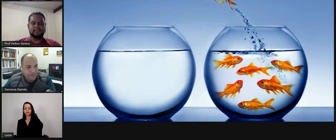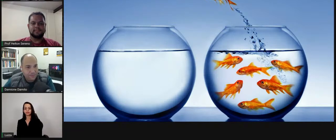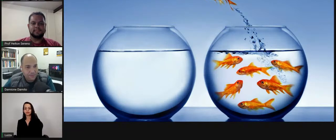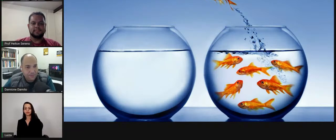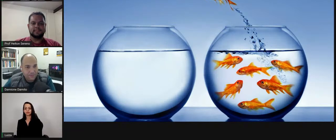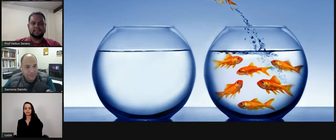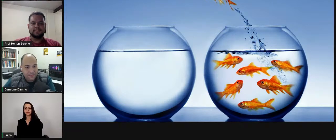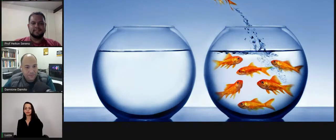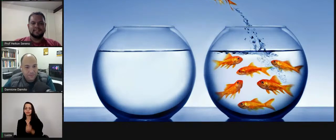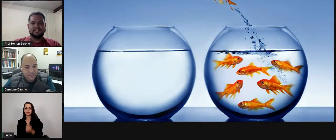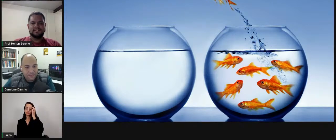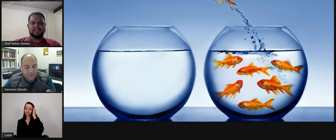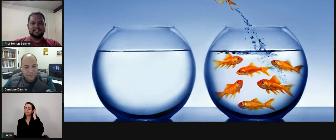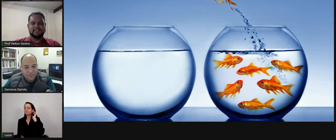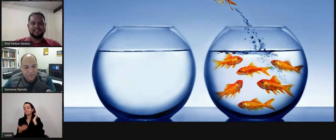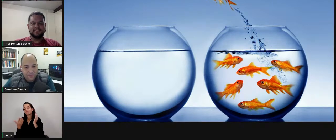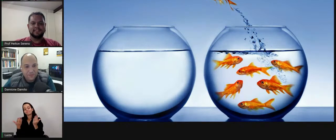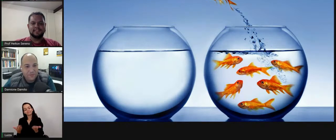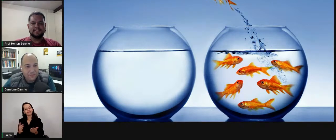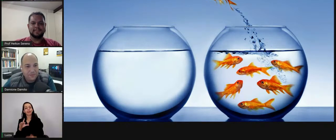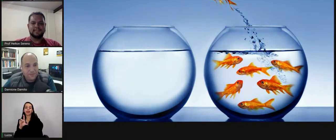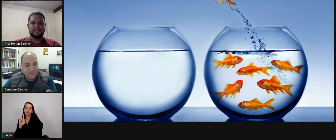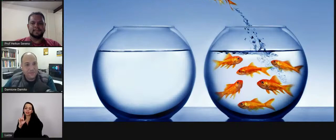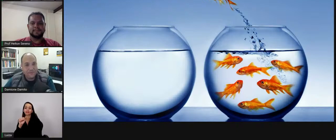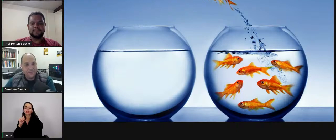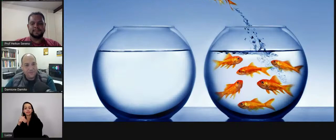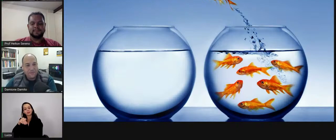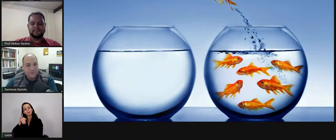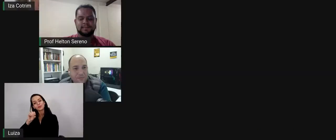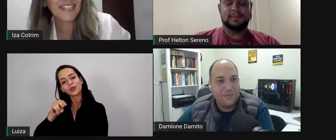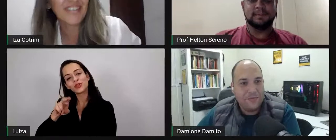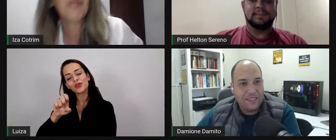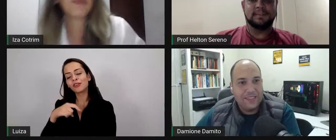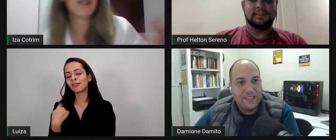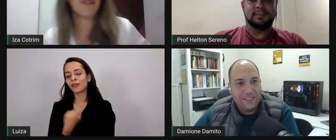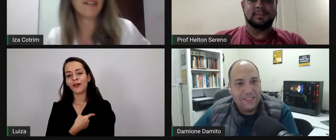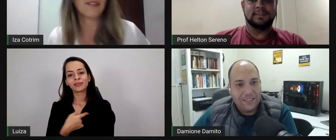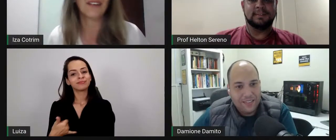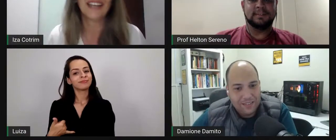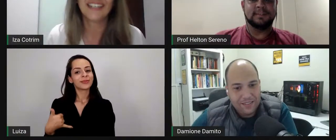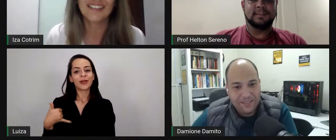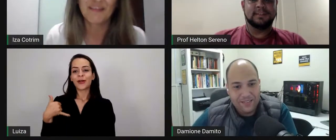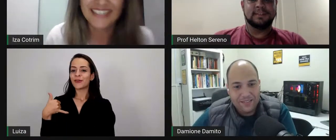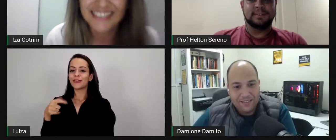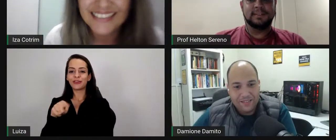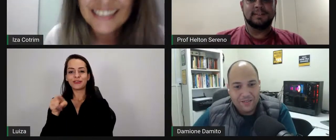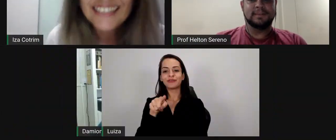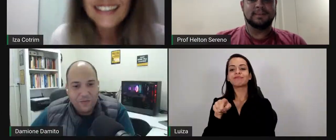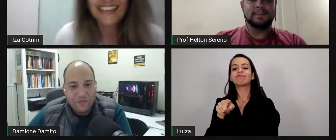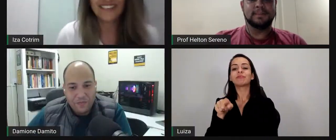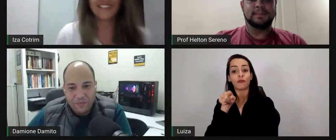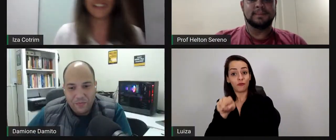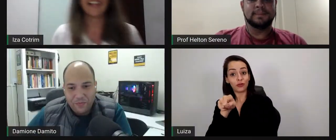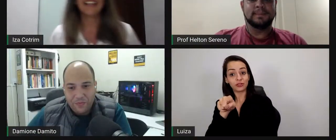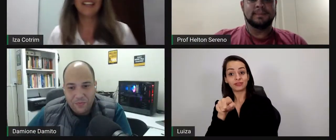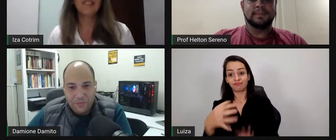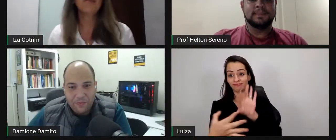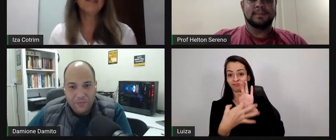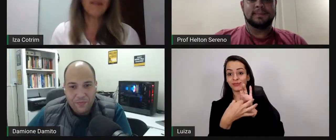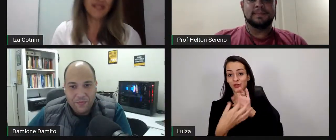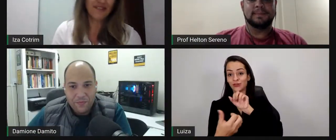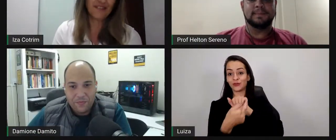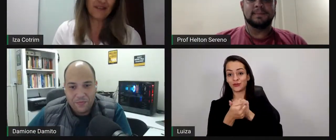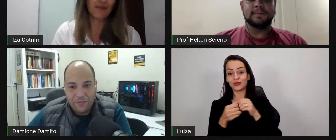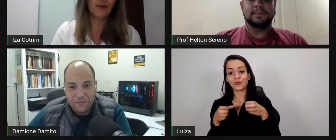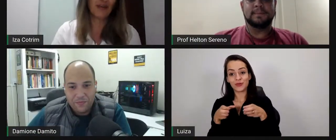Nós é que somos honrados, Damione, de ter você fazendo parte desse time, né, como os demais colegas também. A gente agradece